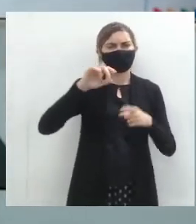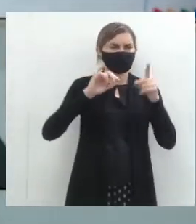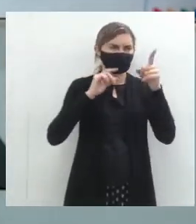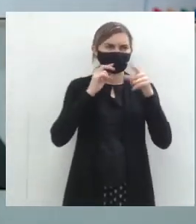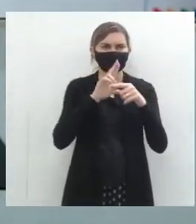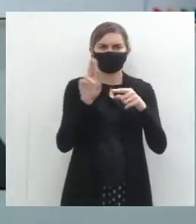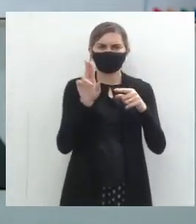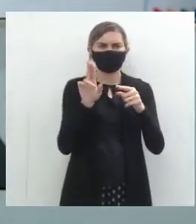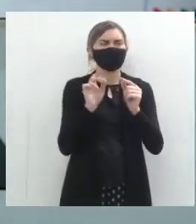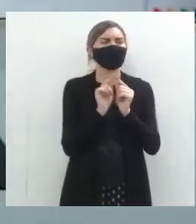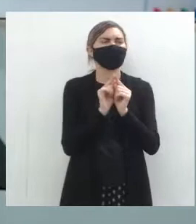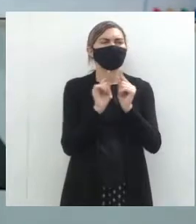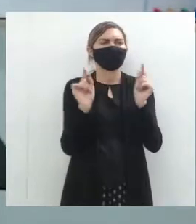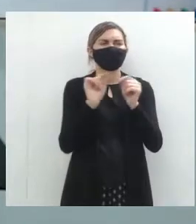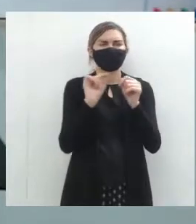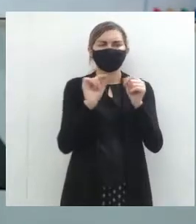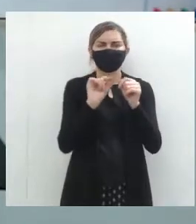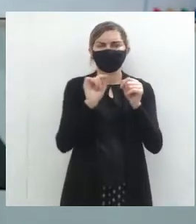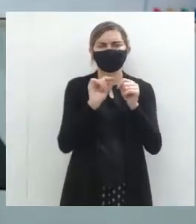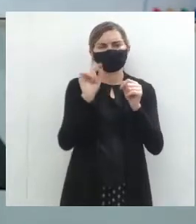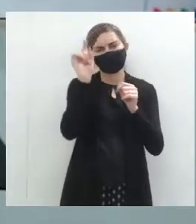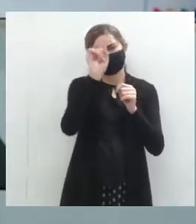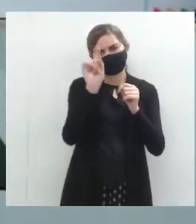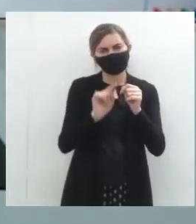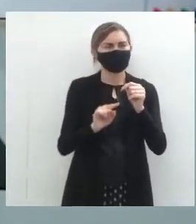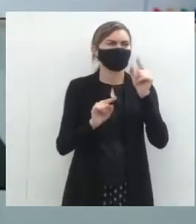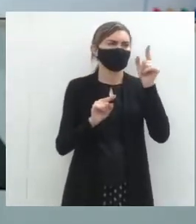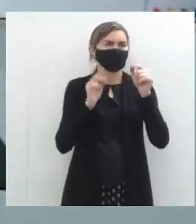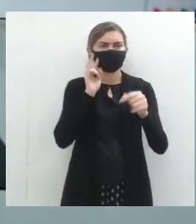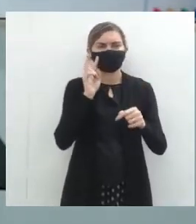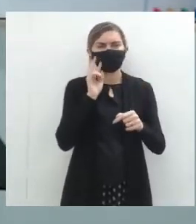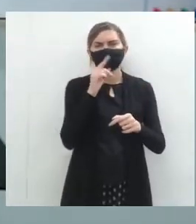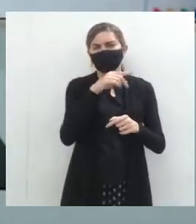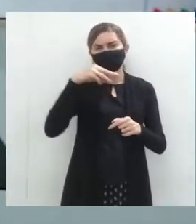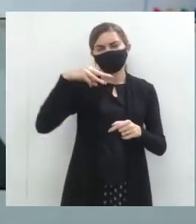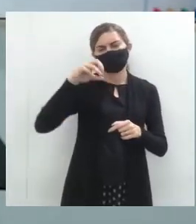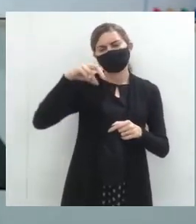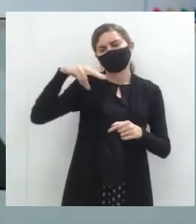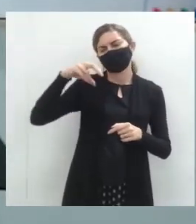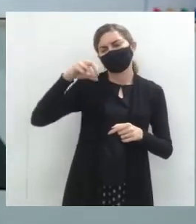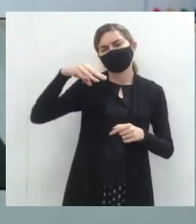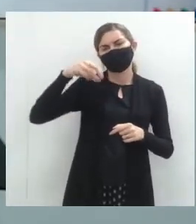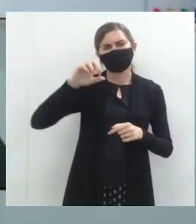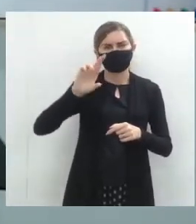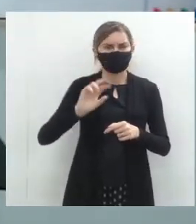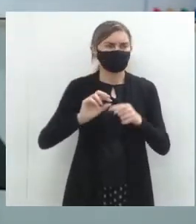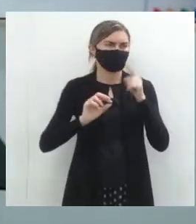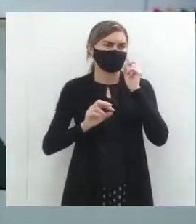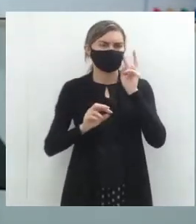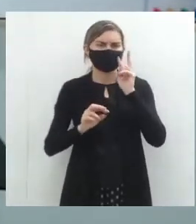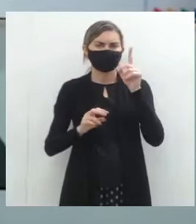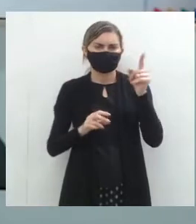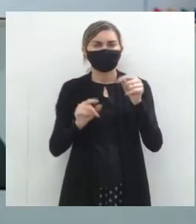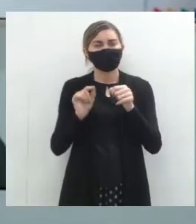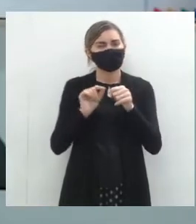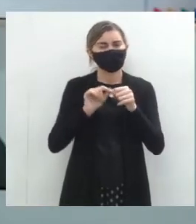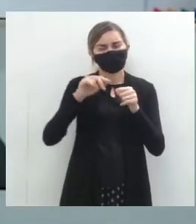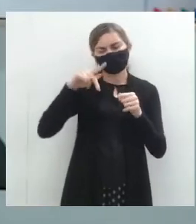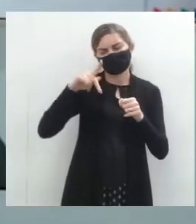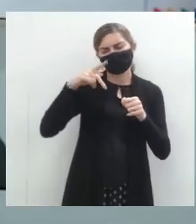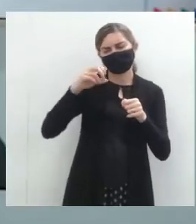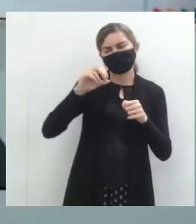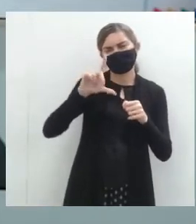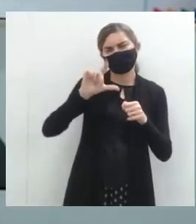formar um polímero. Ó, lembrem que esse monômero, presta atenção, lembrem que esse monômero, ele forma um